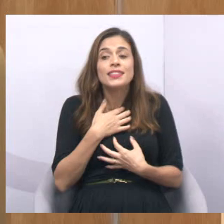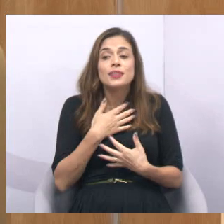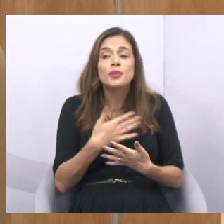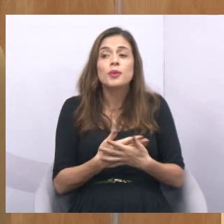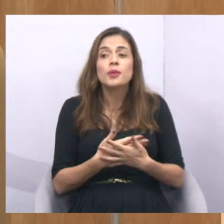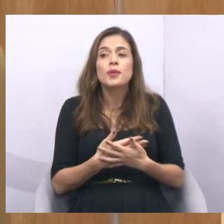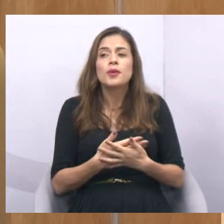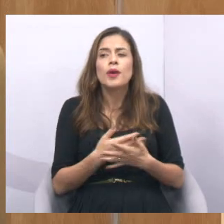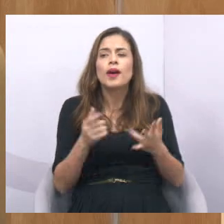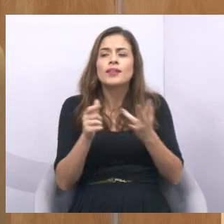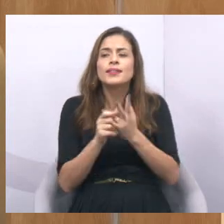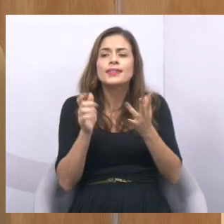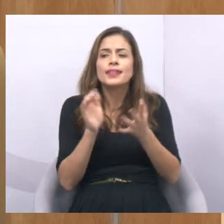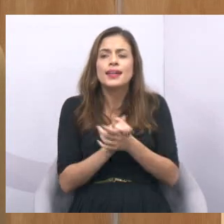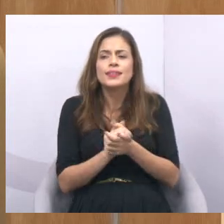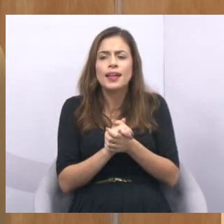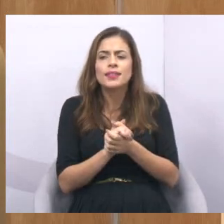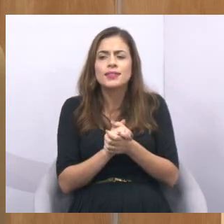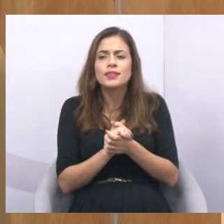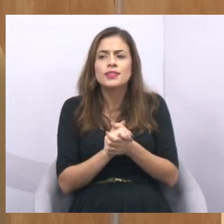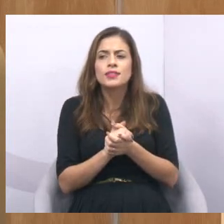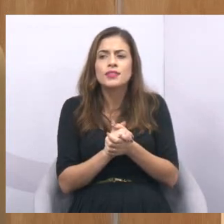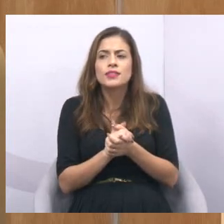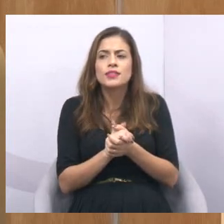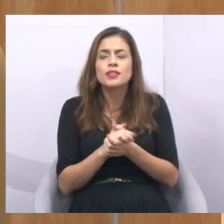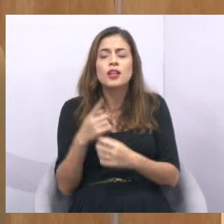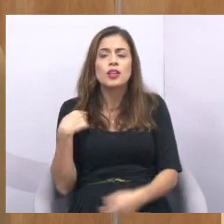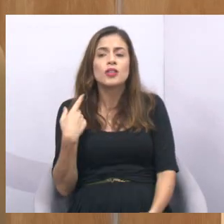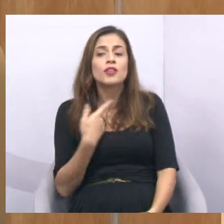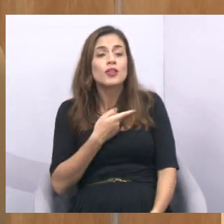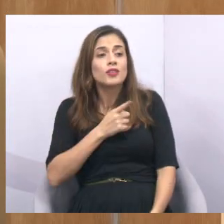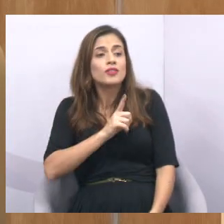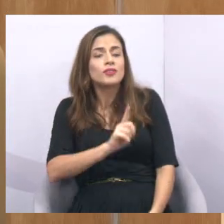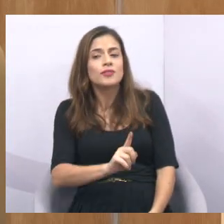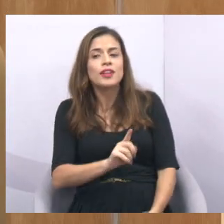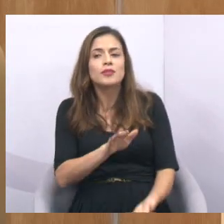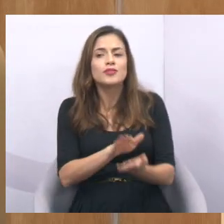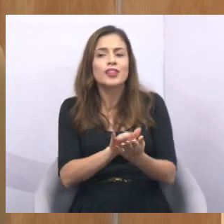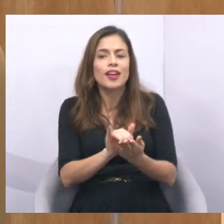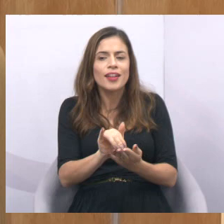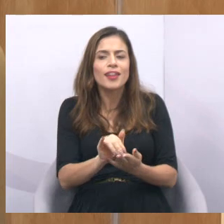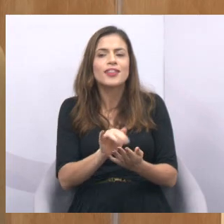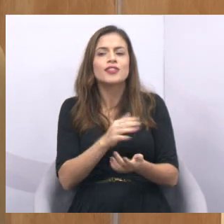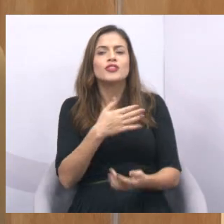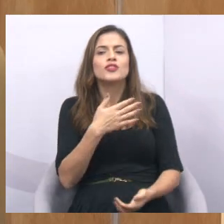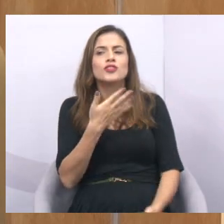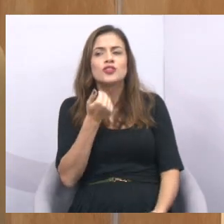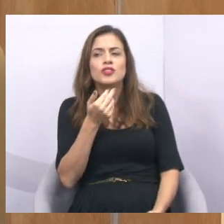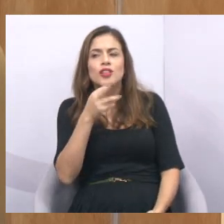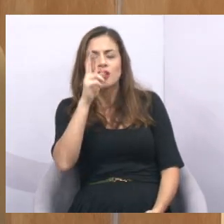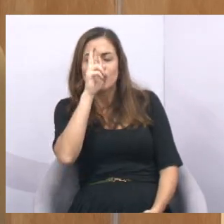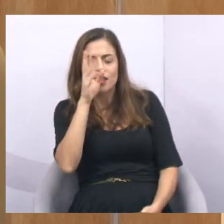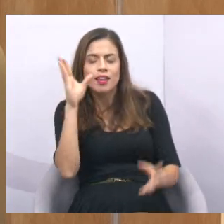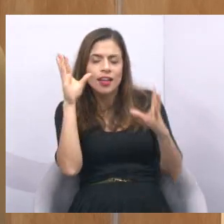recém-casado, eu com a minha esposa, a gente vinha jantar em Jacareí, o cinema em Jacareí, meu cunhado está aqui, a gente vinha no carnaval